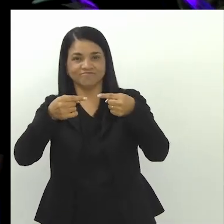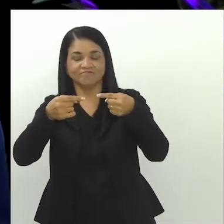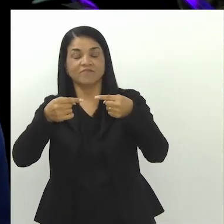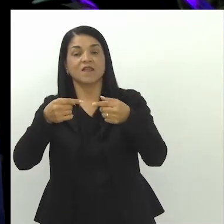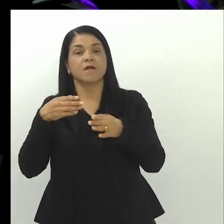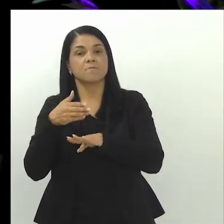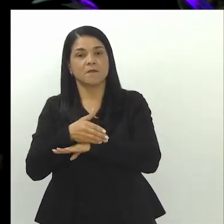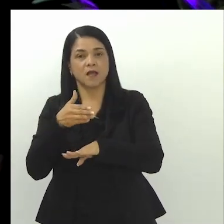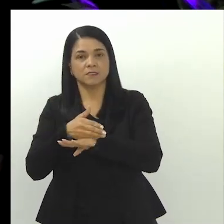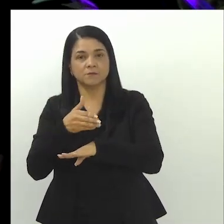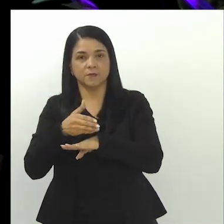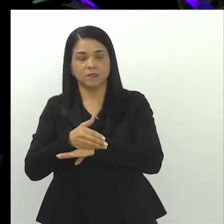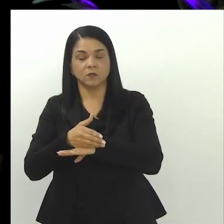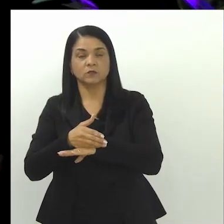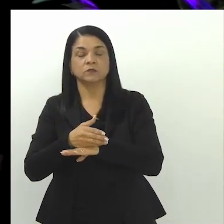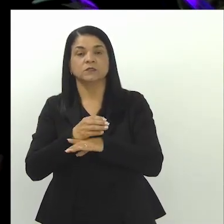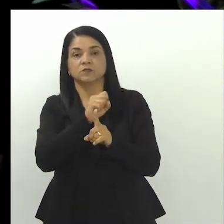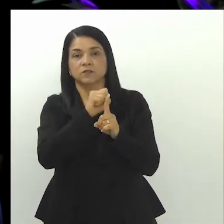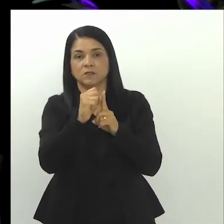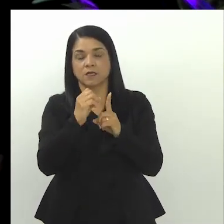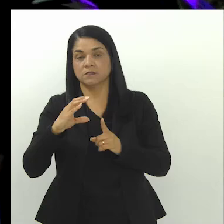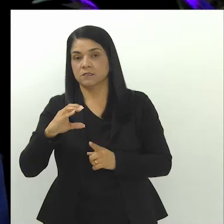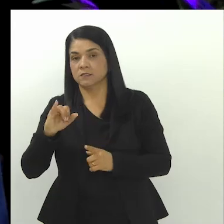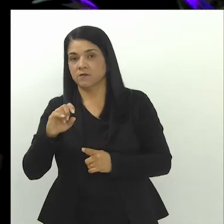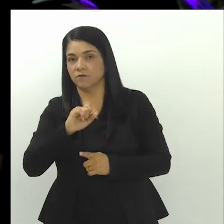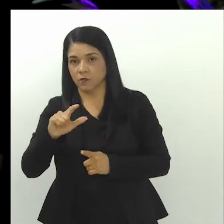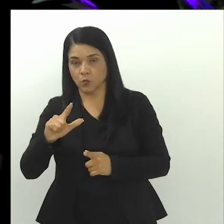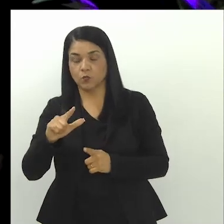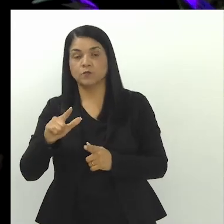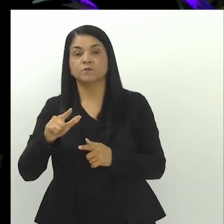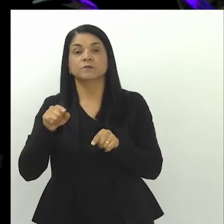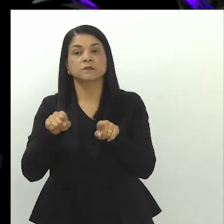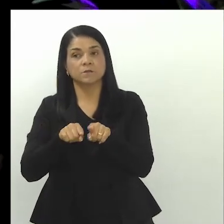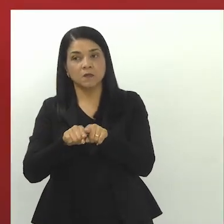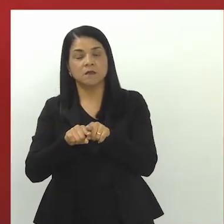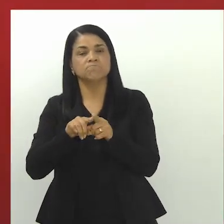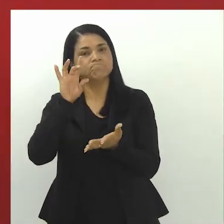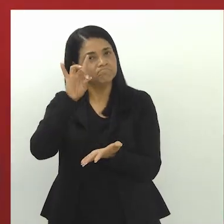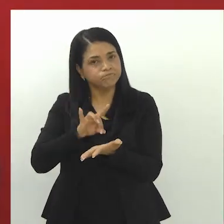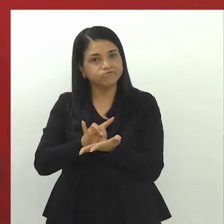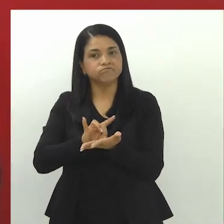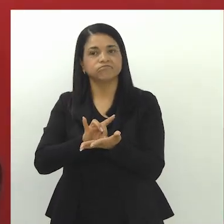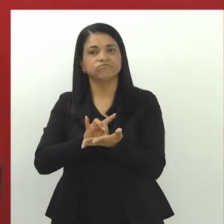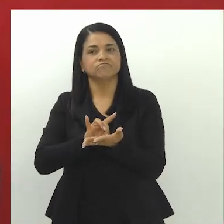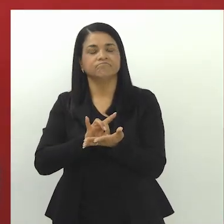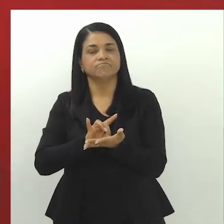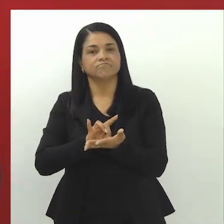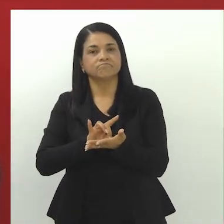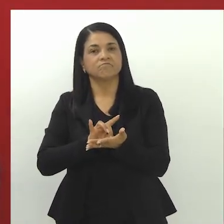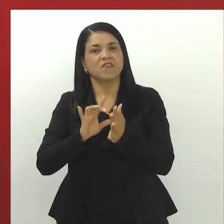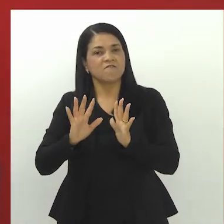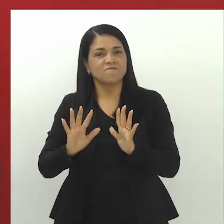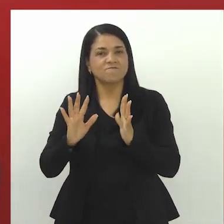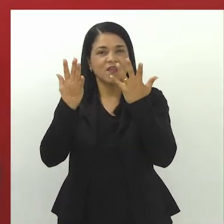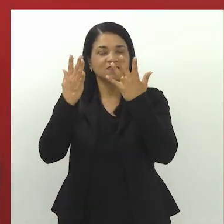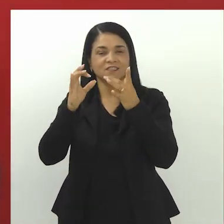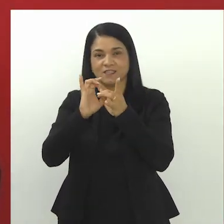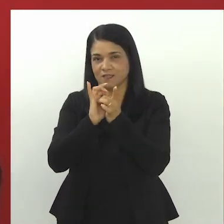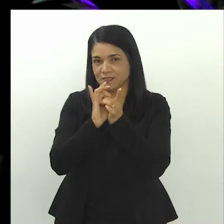tema, não é, Carlos? Sobre a participação da sociedade civil em fóruns multilaterais. E realmente era uma